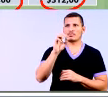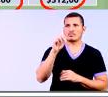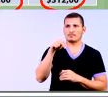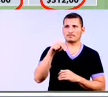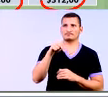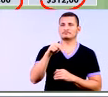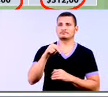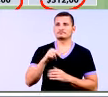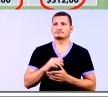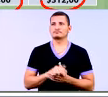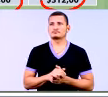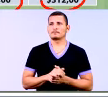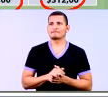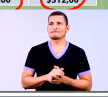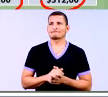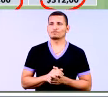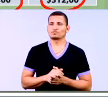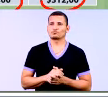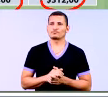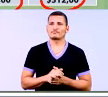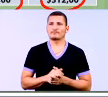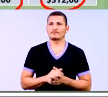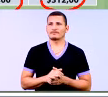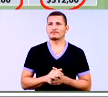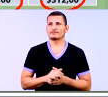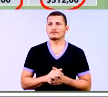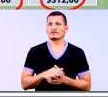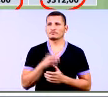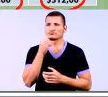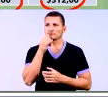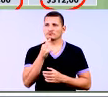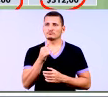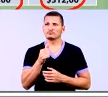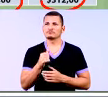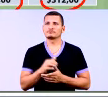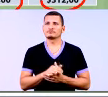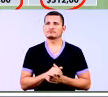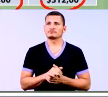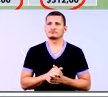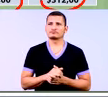rendimento permaneceu praticamente o mesmo, aqui não subiu muito o consumo de energia. Ok?